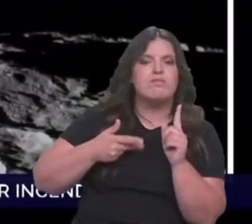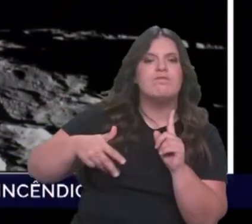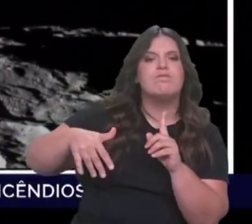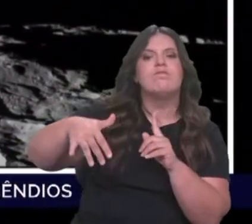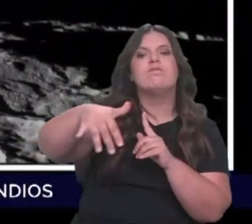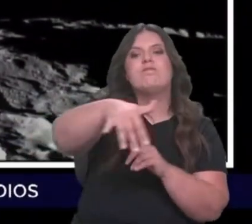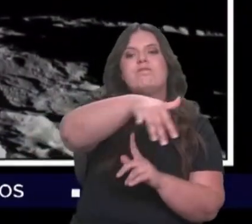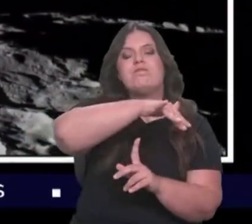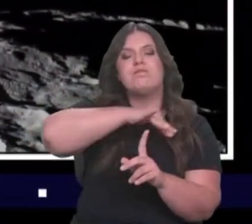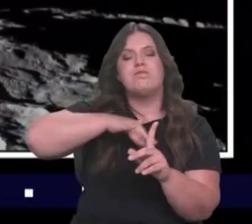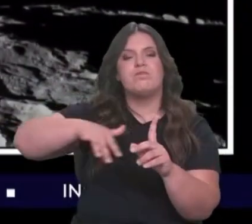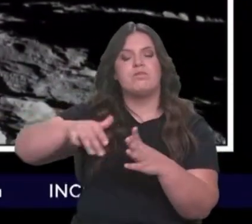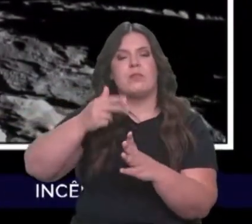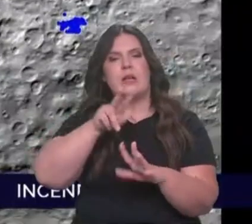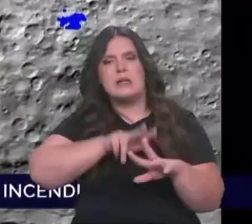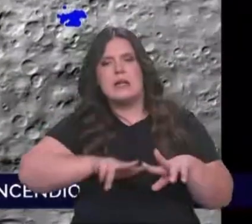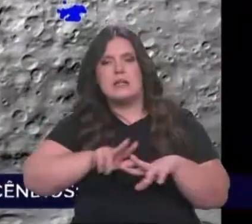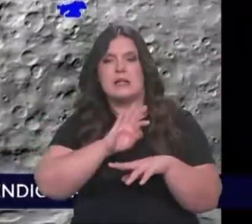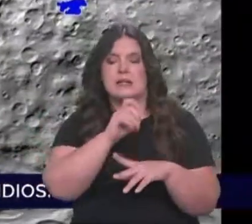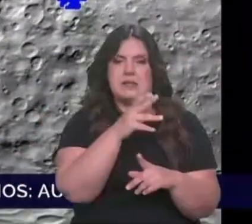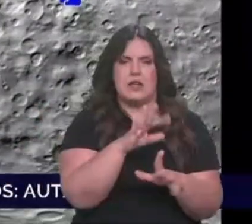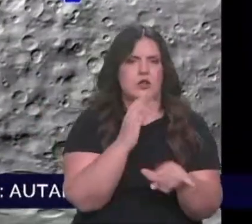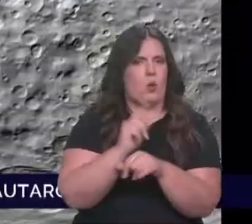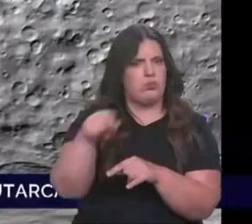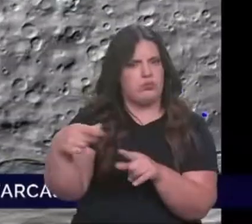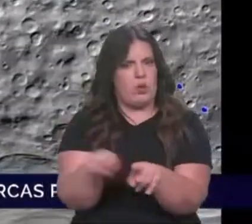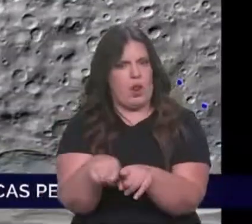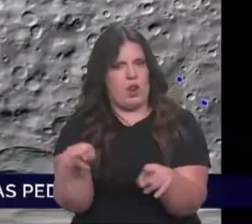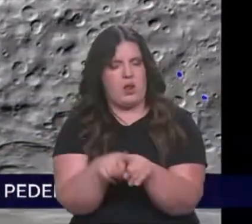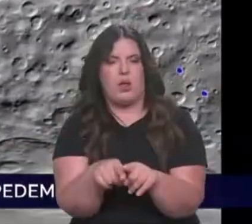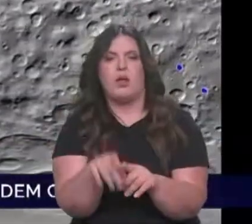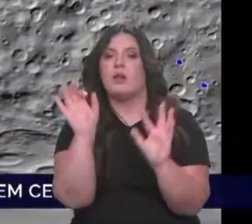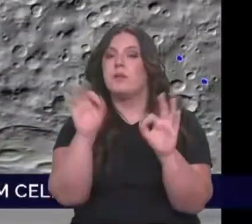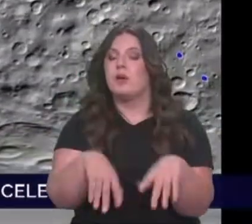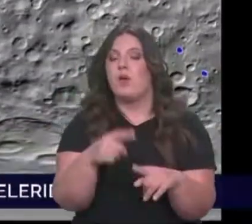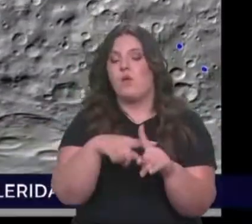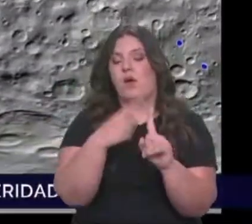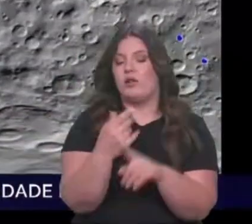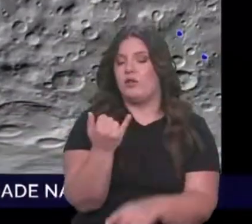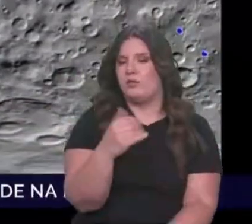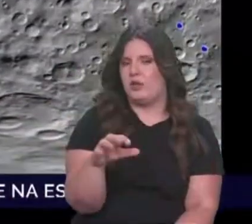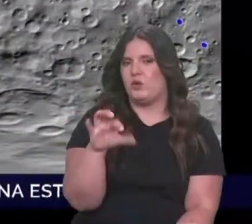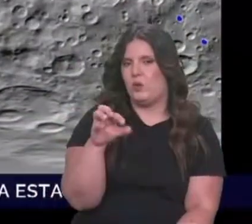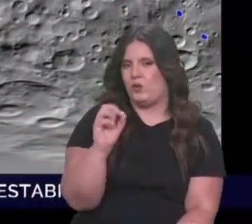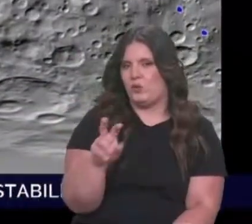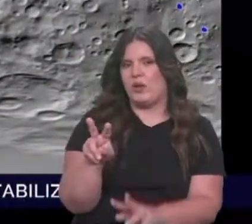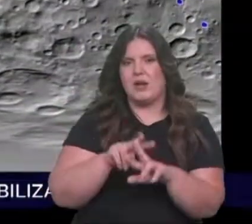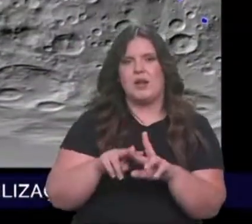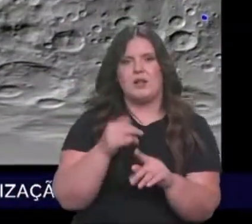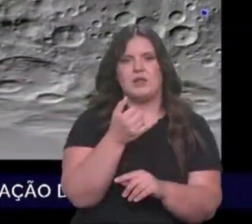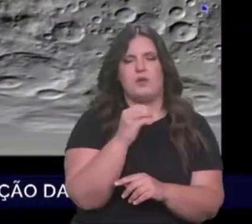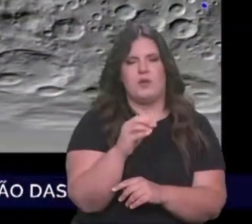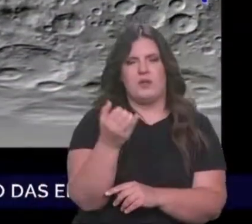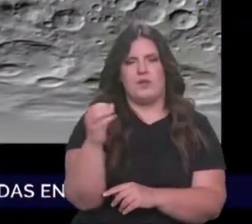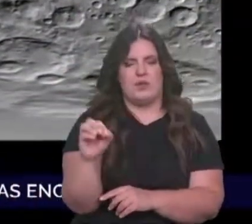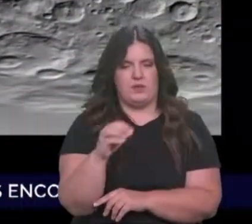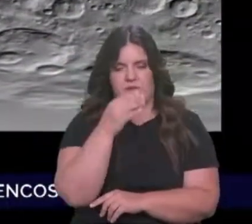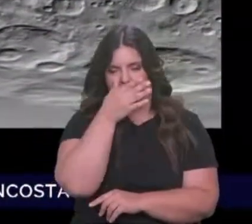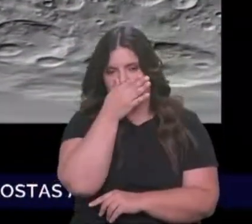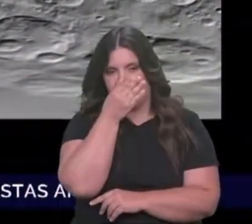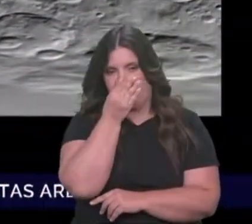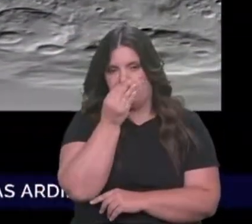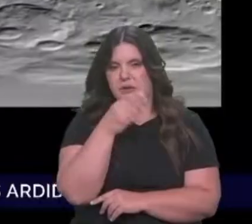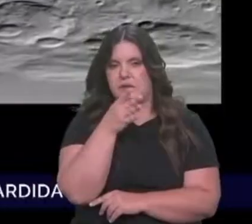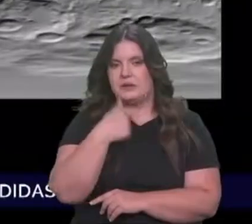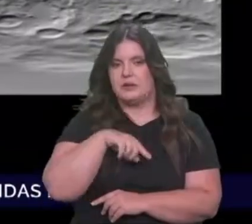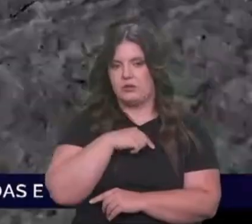aquela zona, a analisar Ceres e não só. Uma missão que terminou em 2018 e análises de 2020 diziam-nos